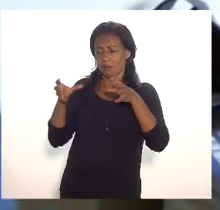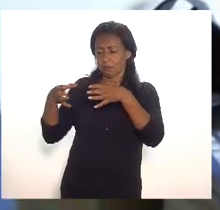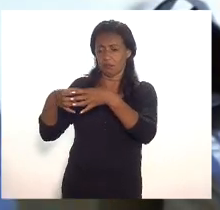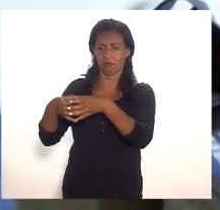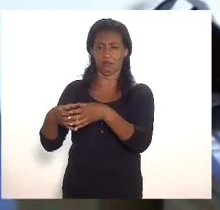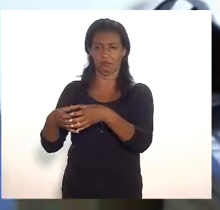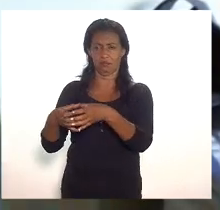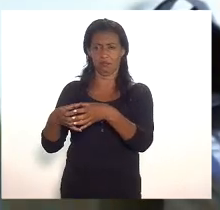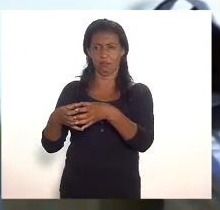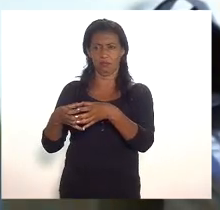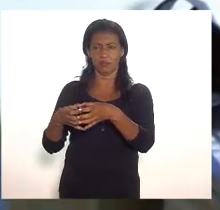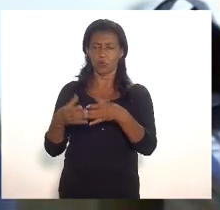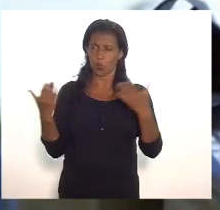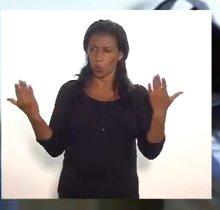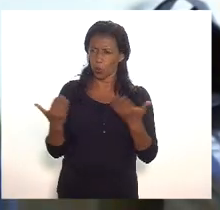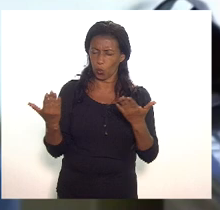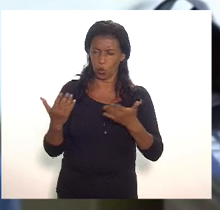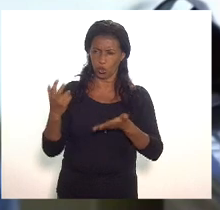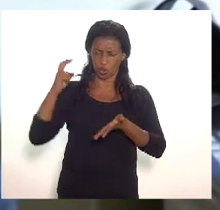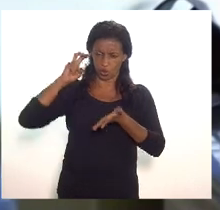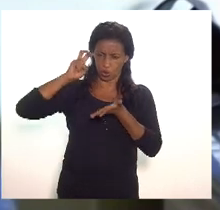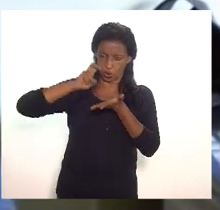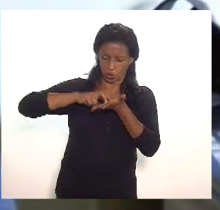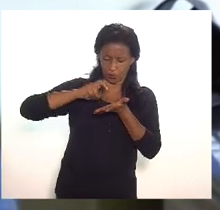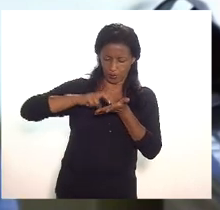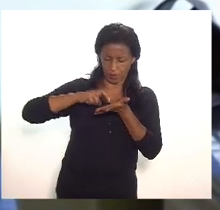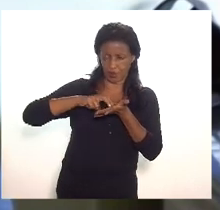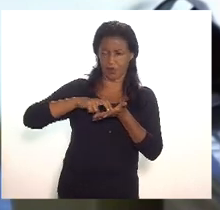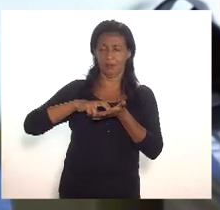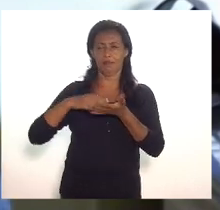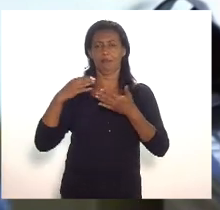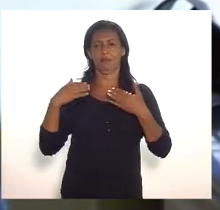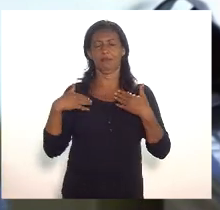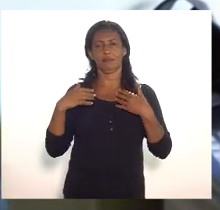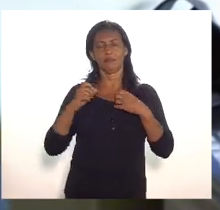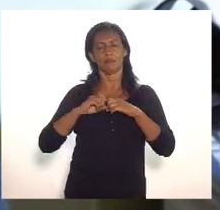noite, eu só soube hoje de manhã, o desembargador